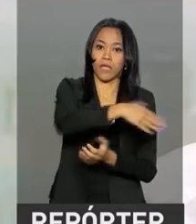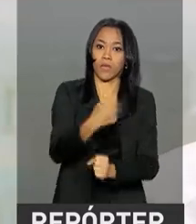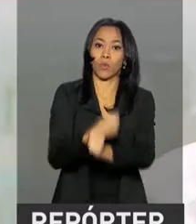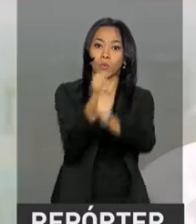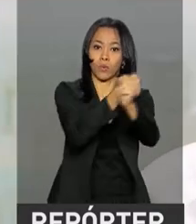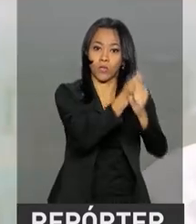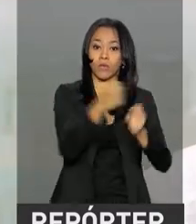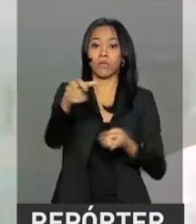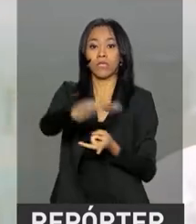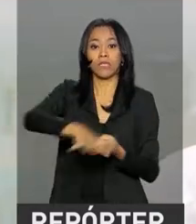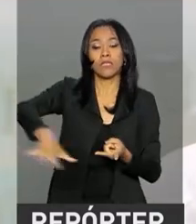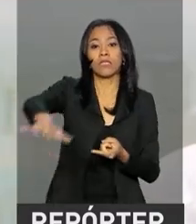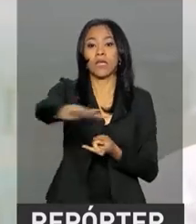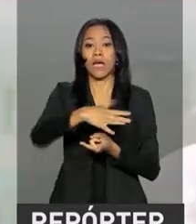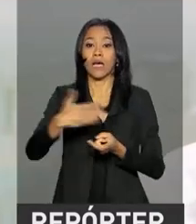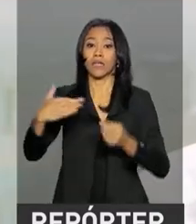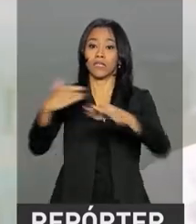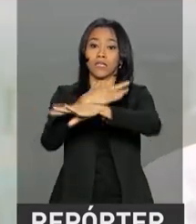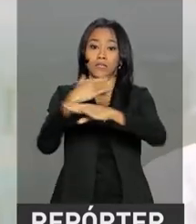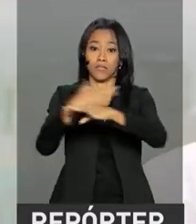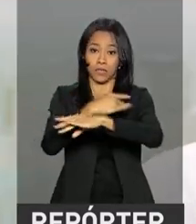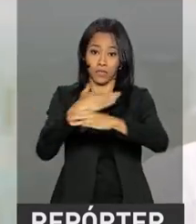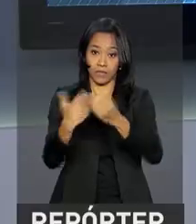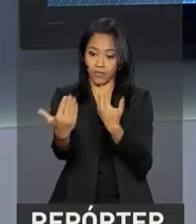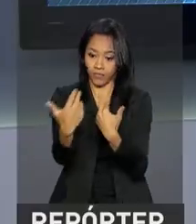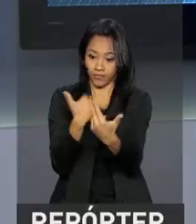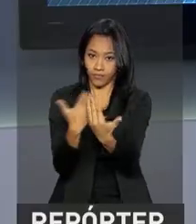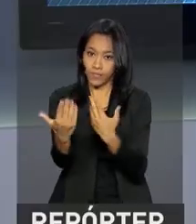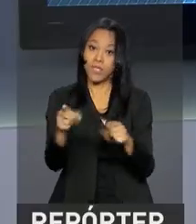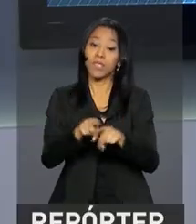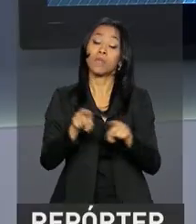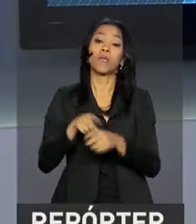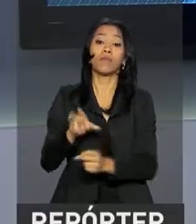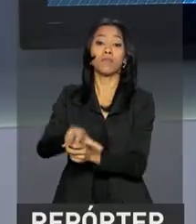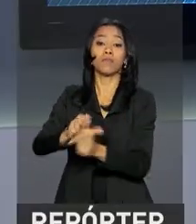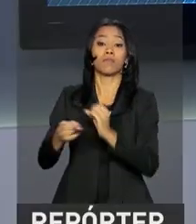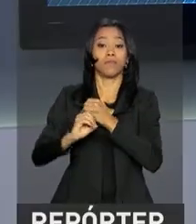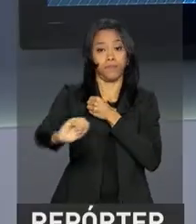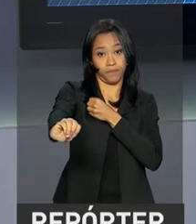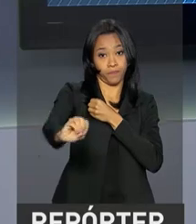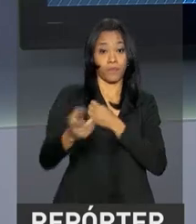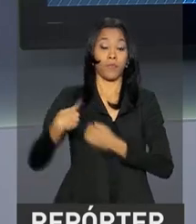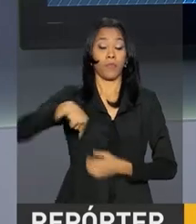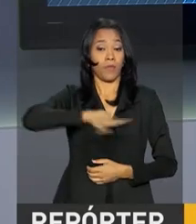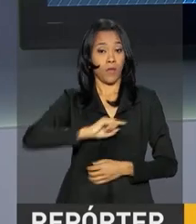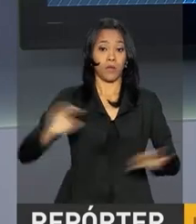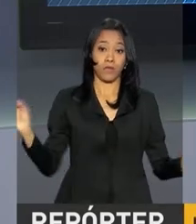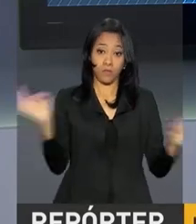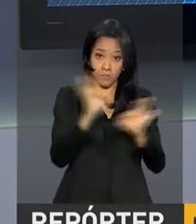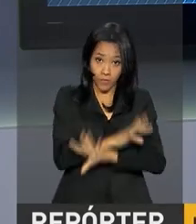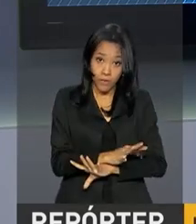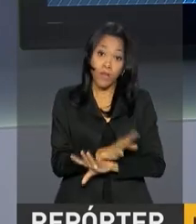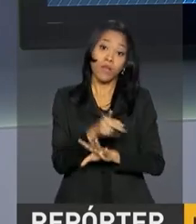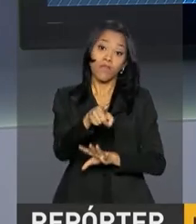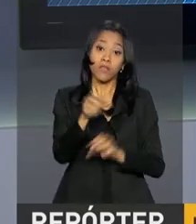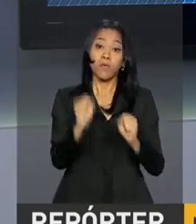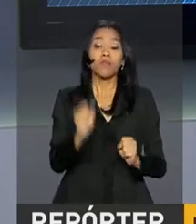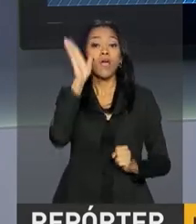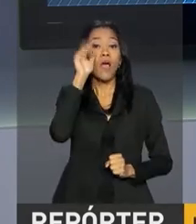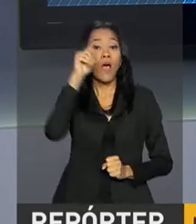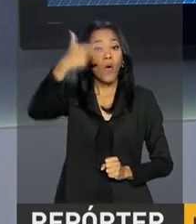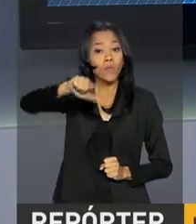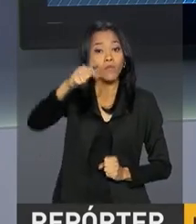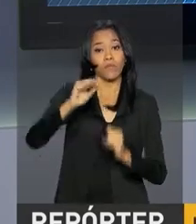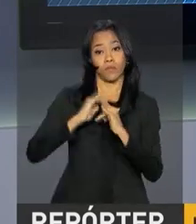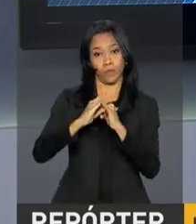mobilidade e no saneamento básico por todo o Brasil. Nós ficamos por aqui. Você pode rever as reportagens no YouTube.